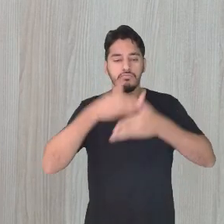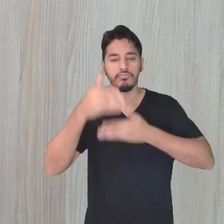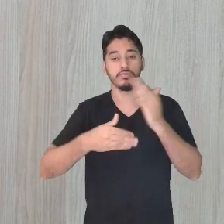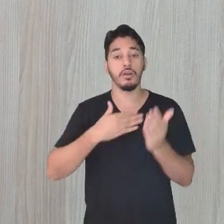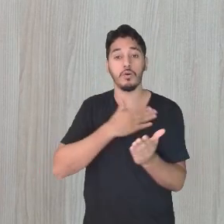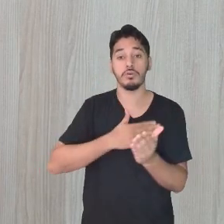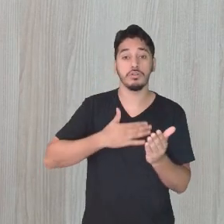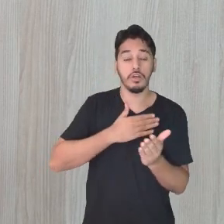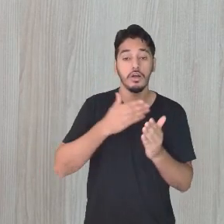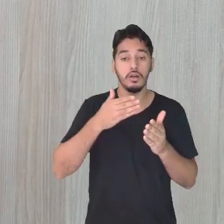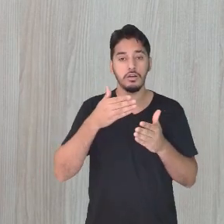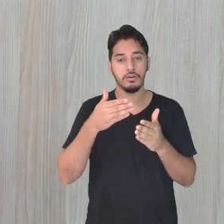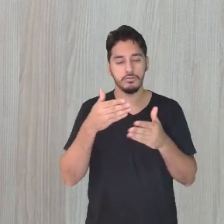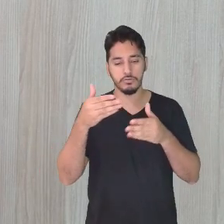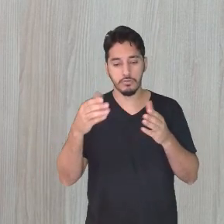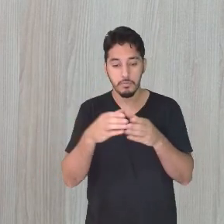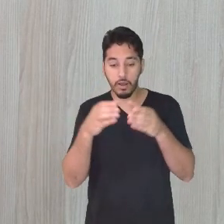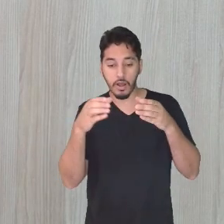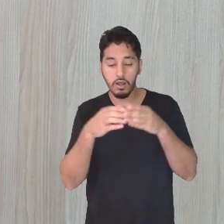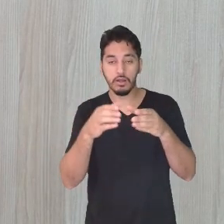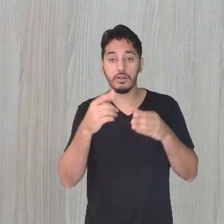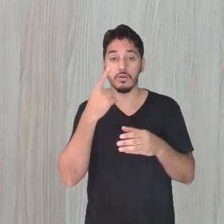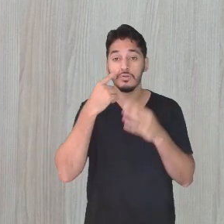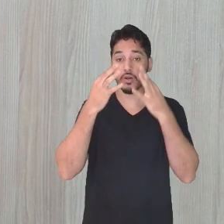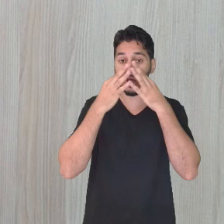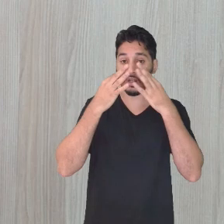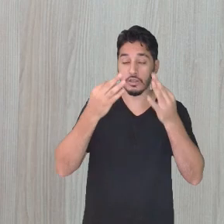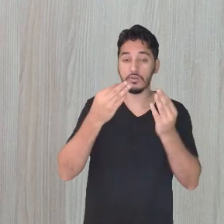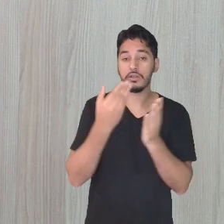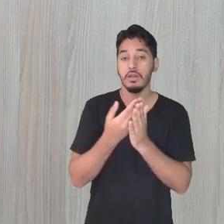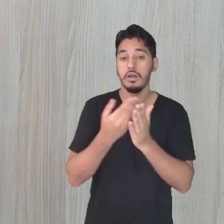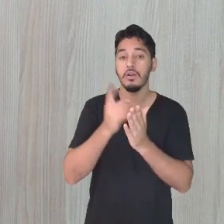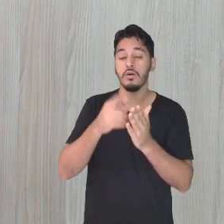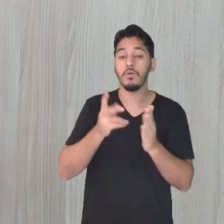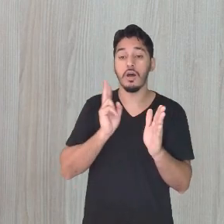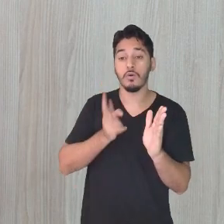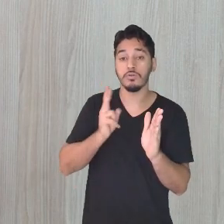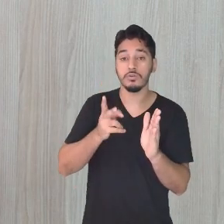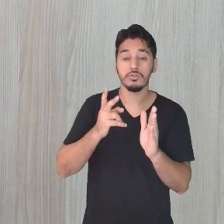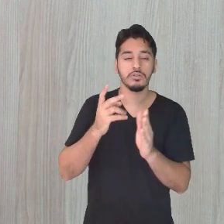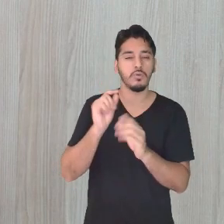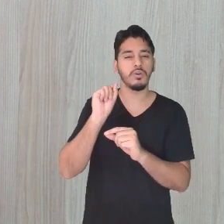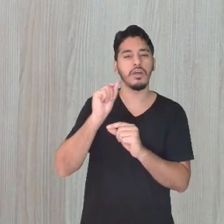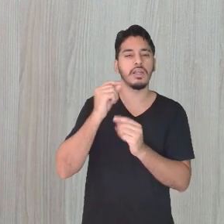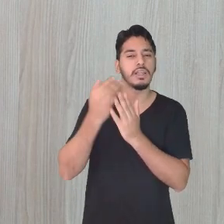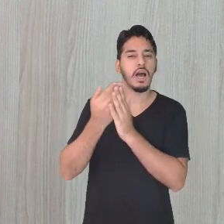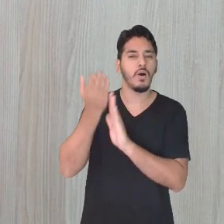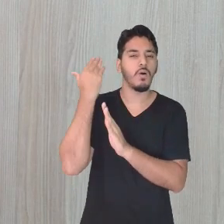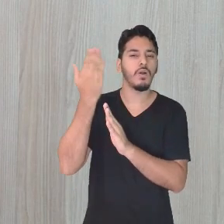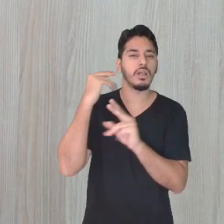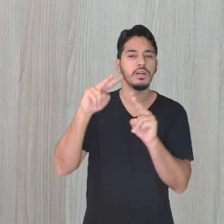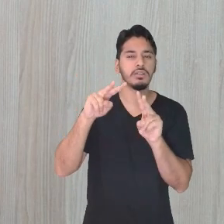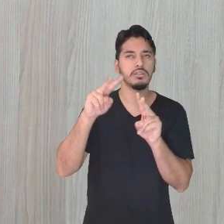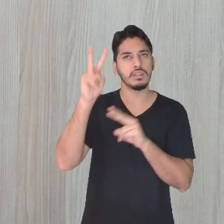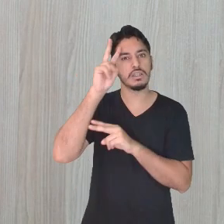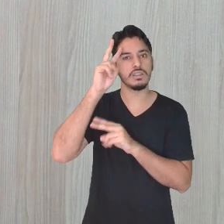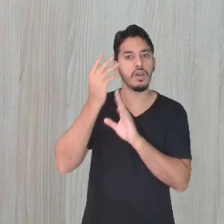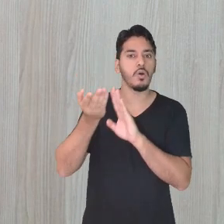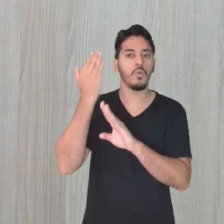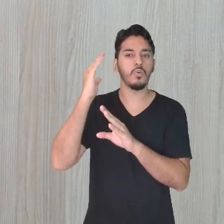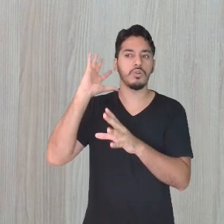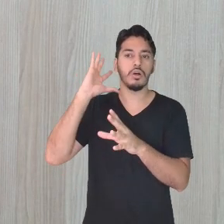da aula, estão participando. Eu estou alertando que essa aula é uma continuação da aula de segunda-feira, não é? Que eles